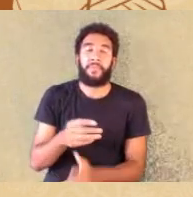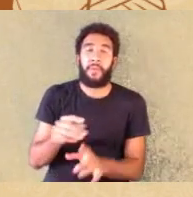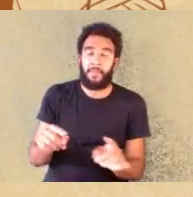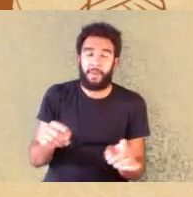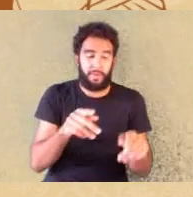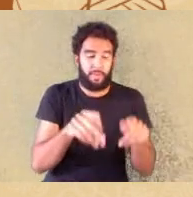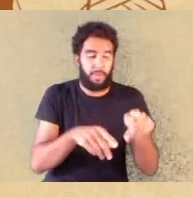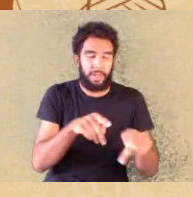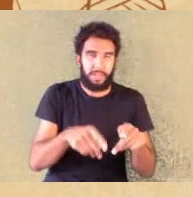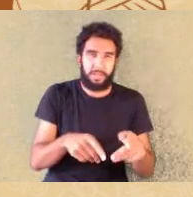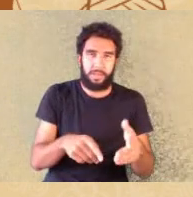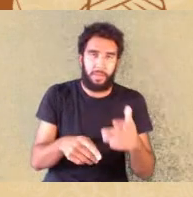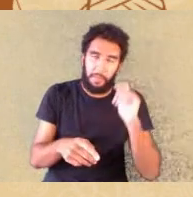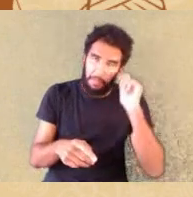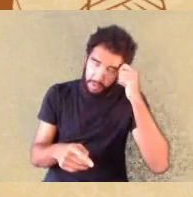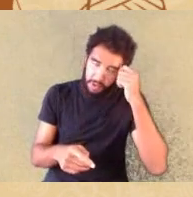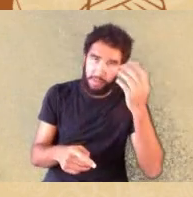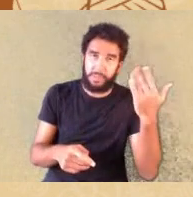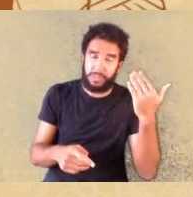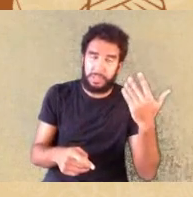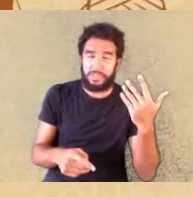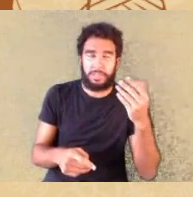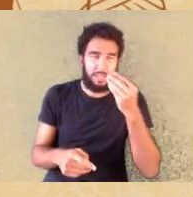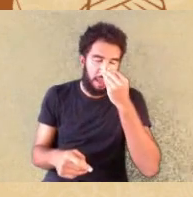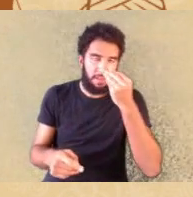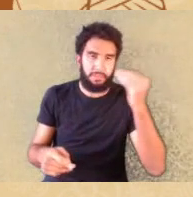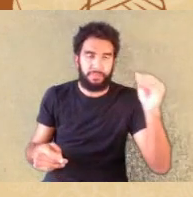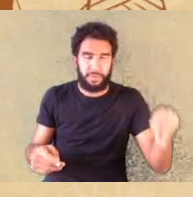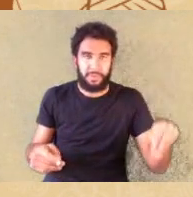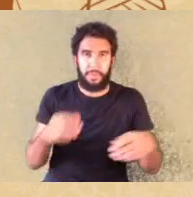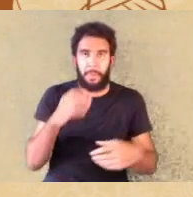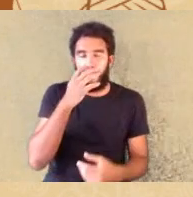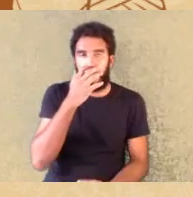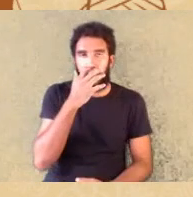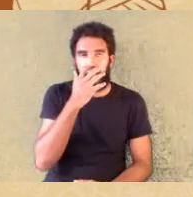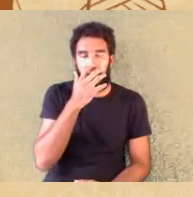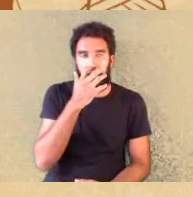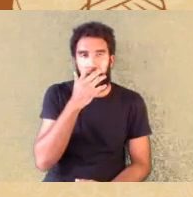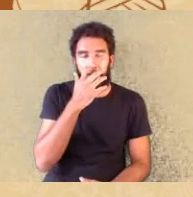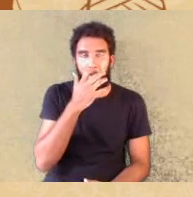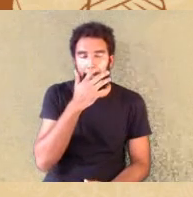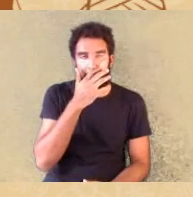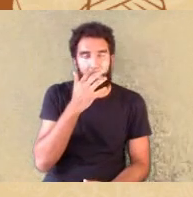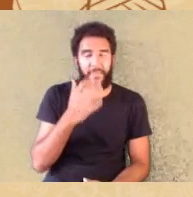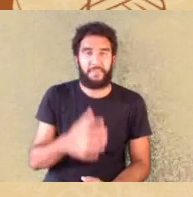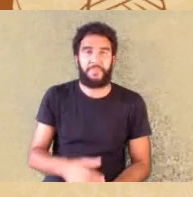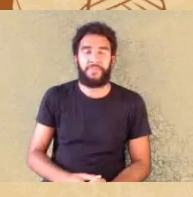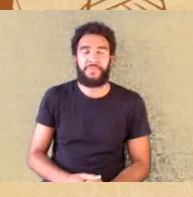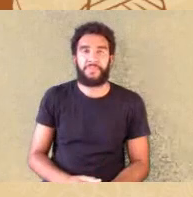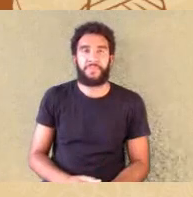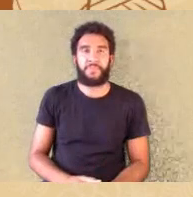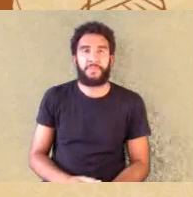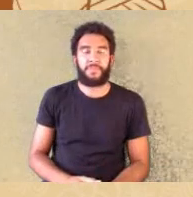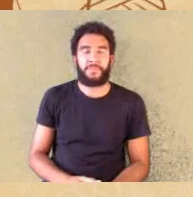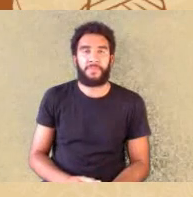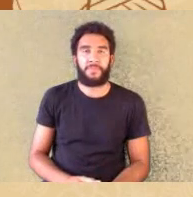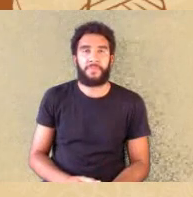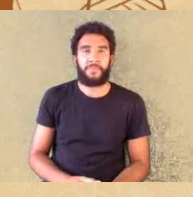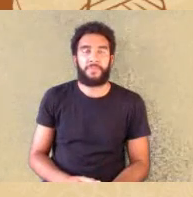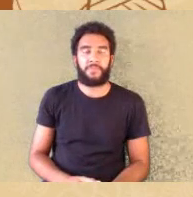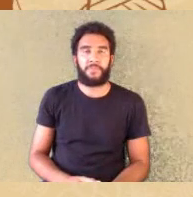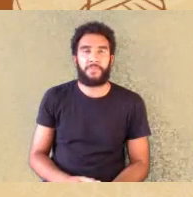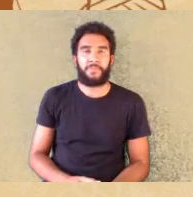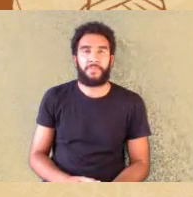uma questão para a gente pensar. Essas estratégias ocorreram em outros lugares, mas não no campo da educação formal. As